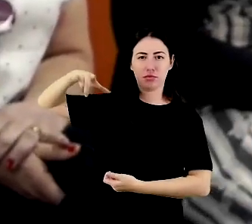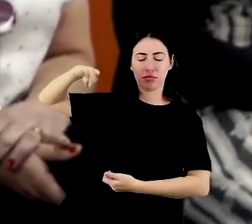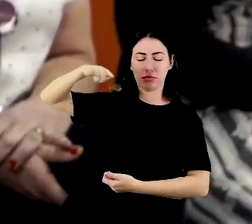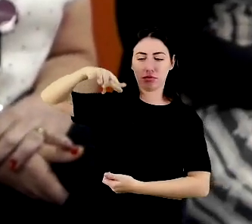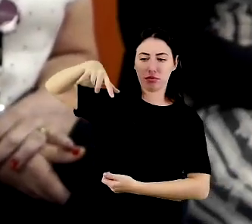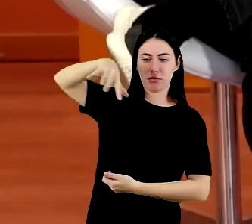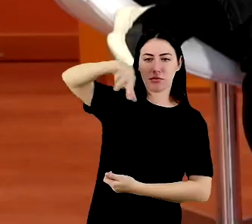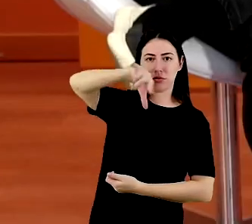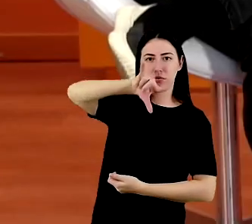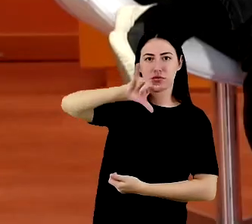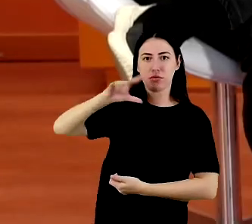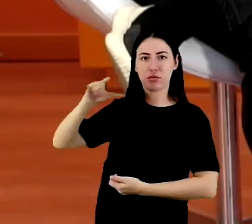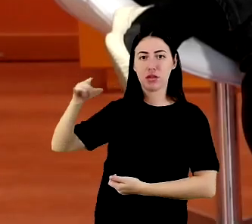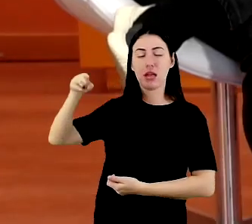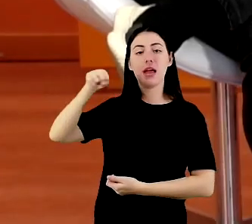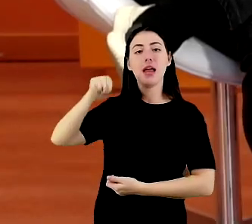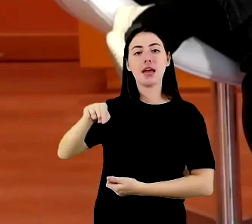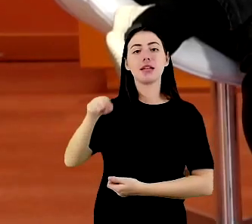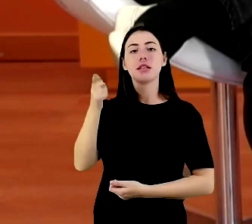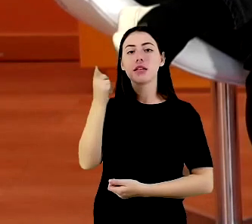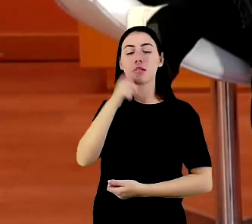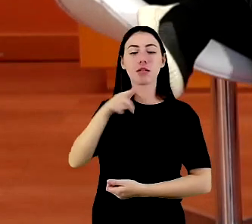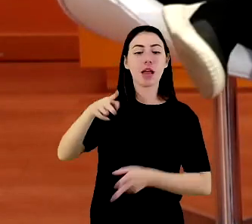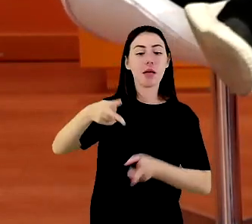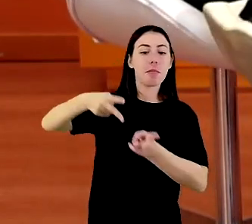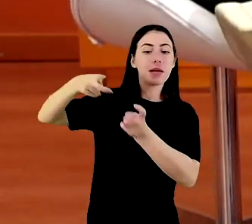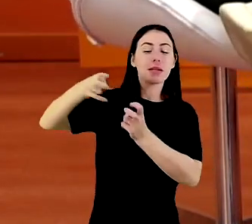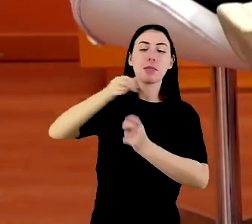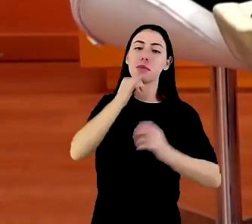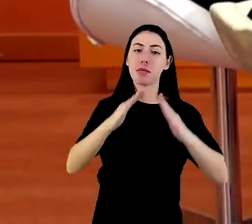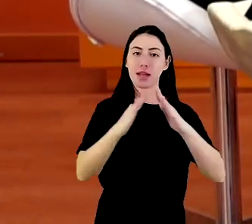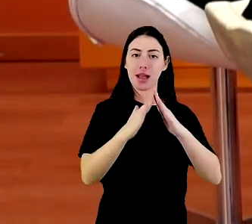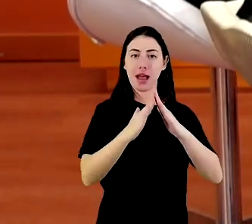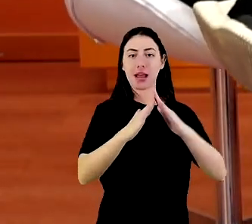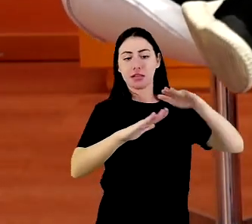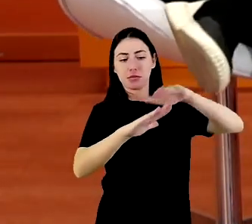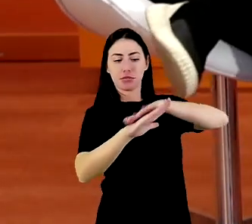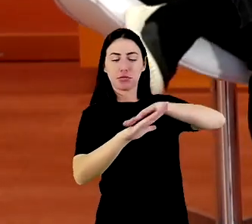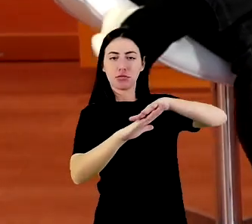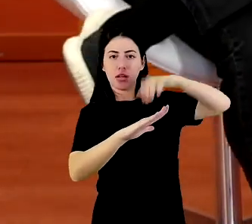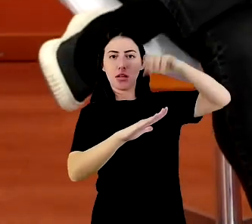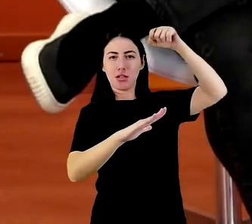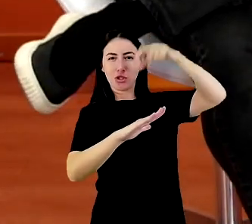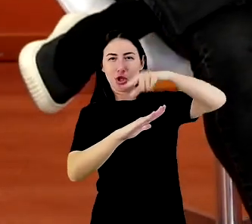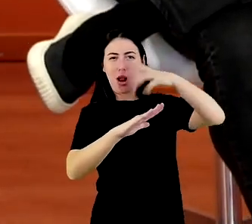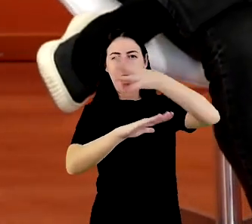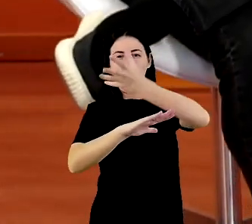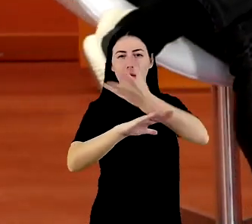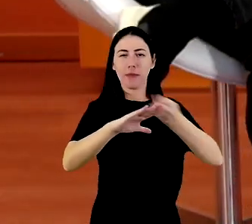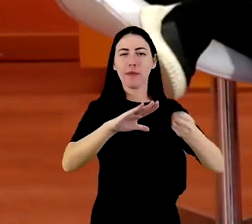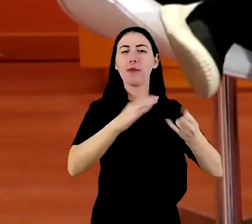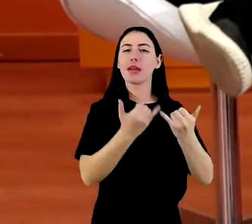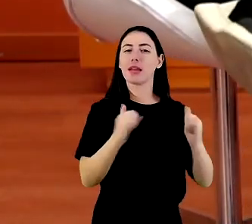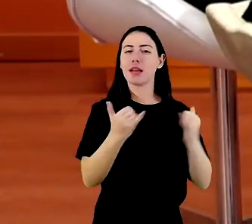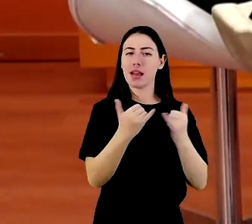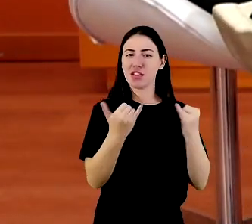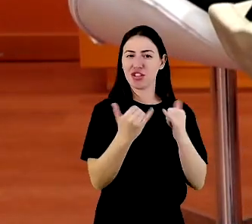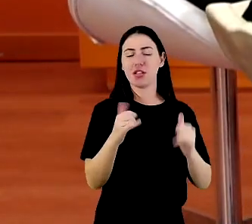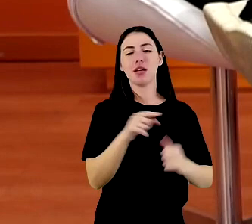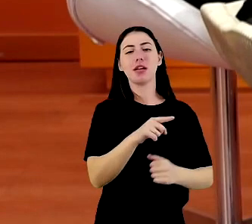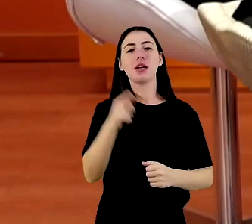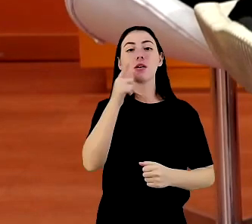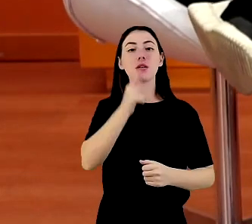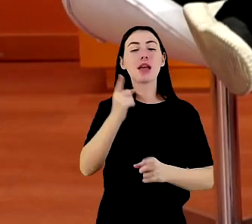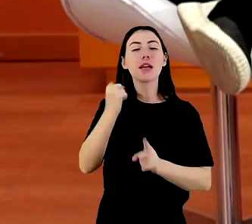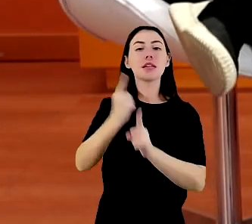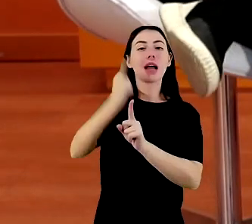para a sua casa, contratando tudo digitalmente. Foi assim que a gente achou a Diel, que é uma empresa de tecnologia de frio, que ajuda as empresas que